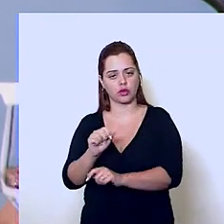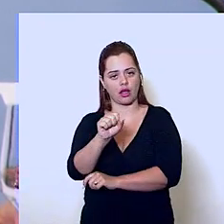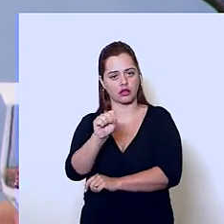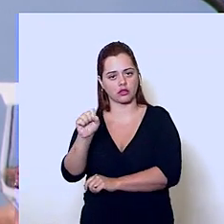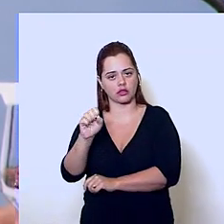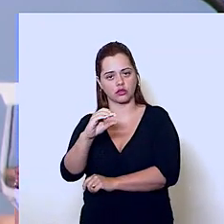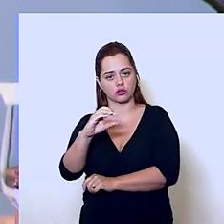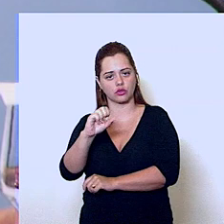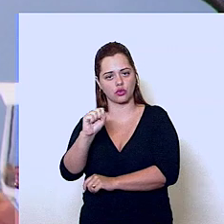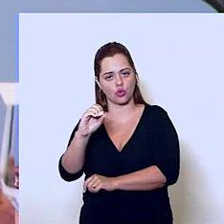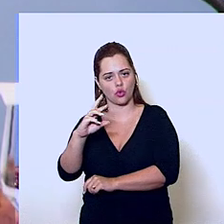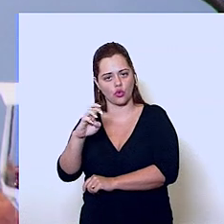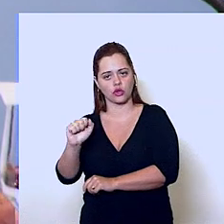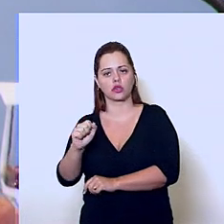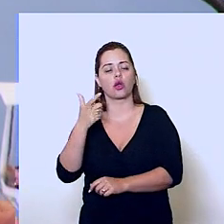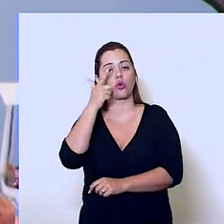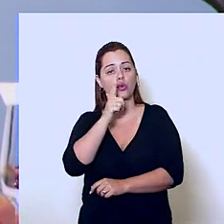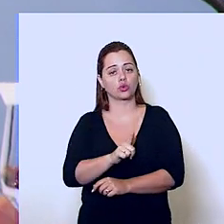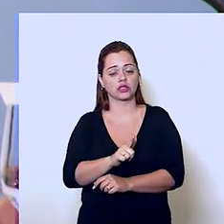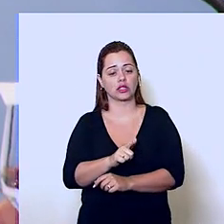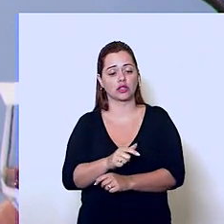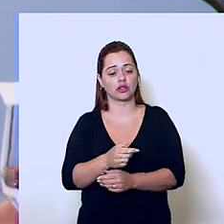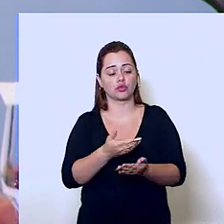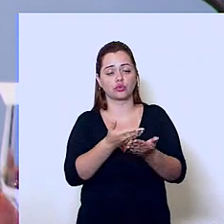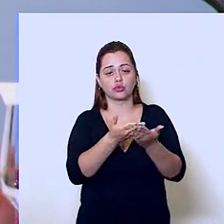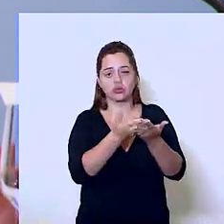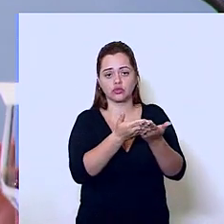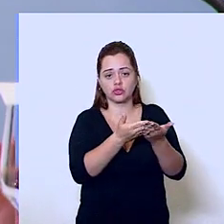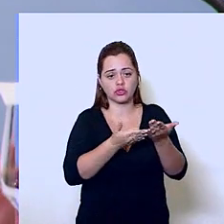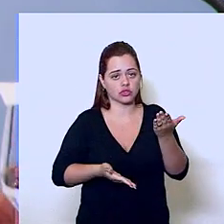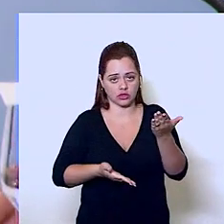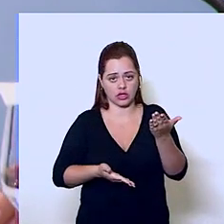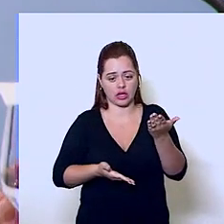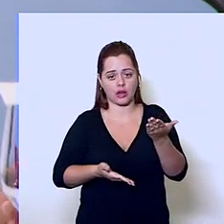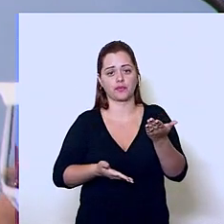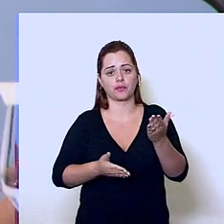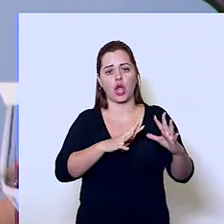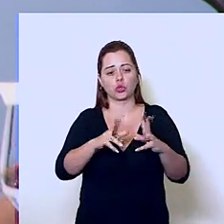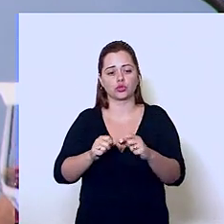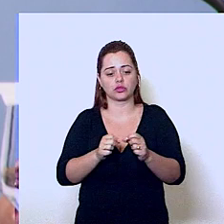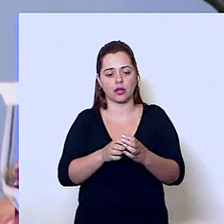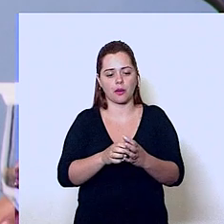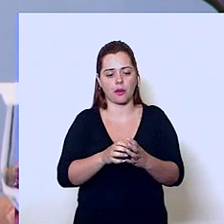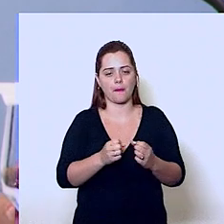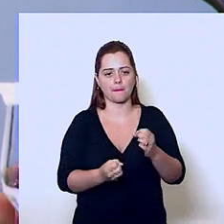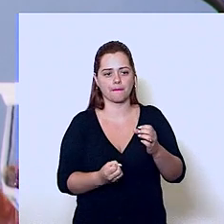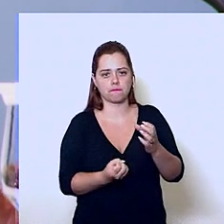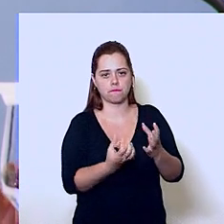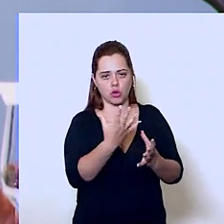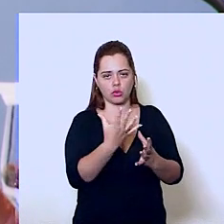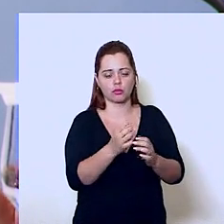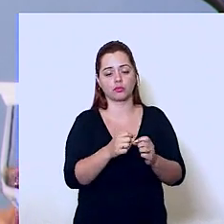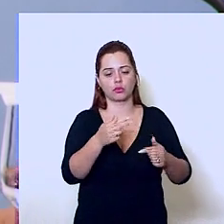conseguiu desarmar essa possível bomba, né, político-diplomática, e eu acho que